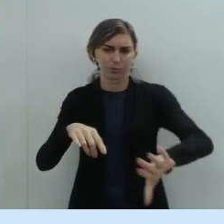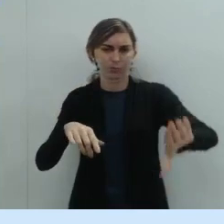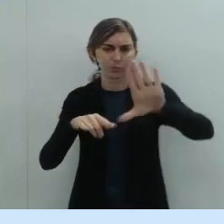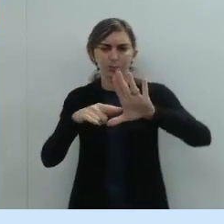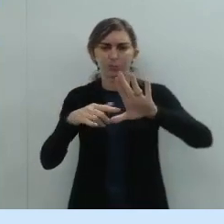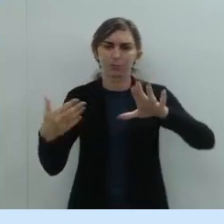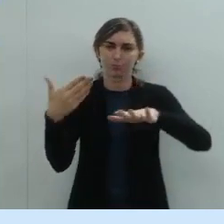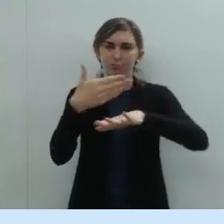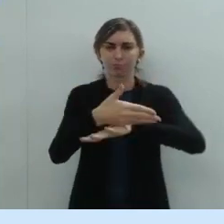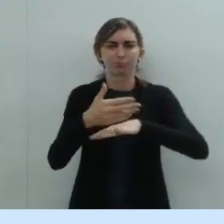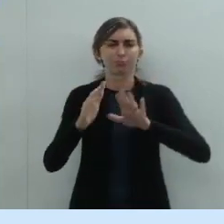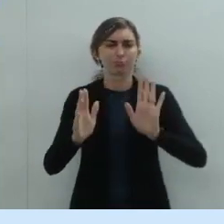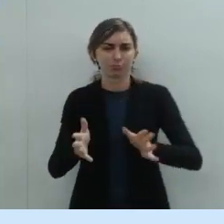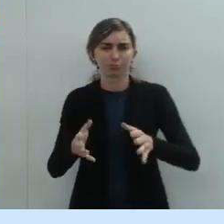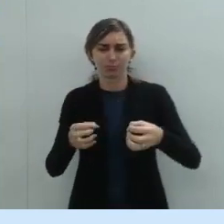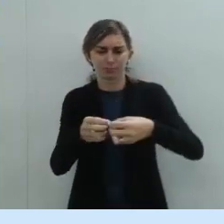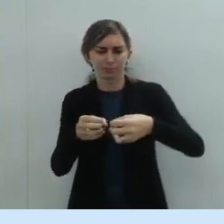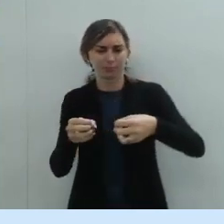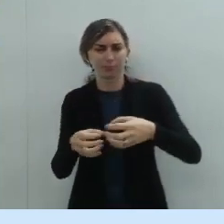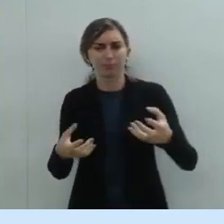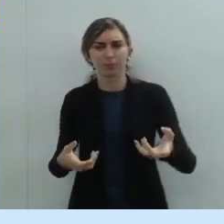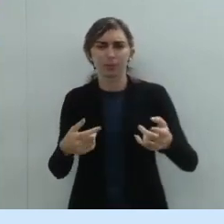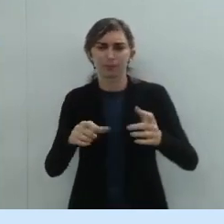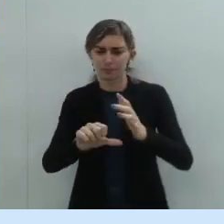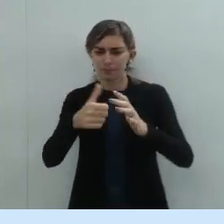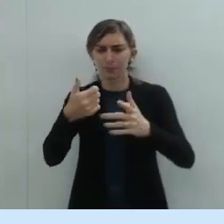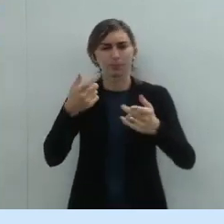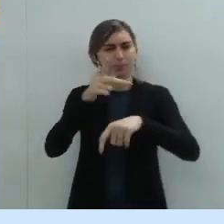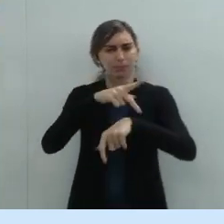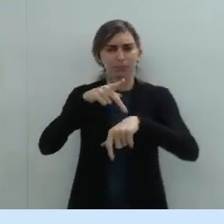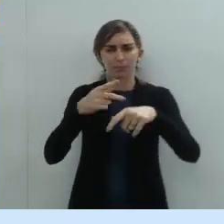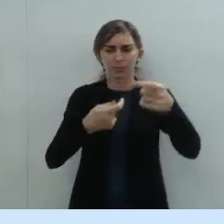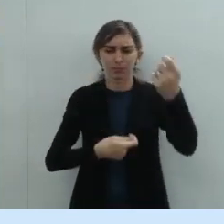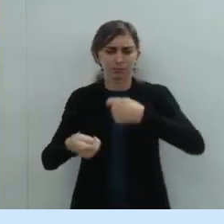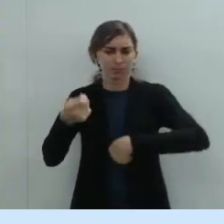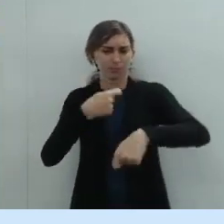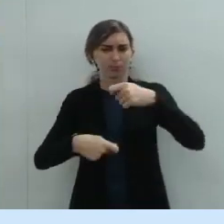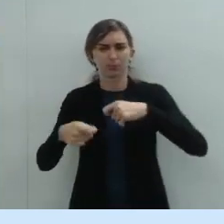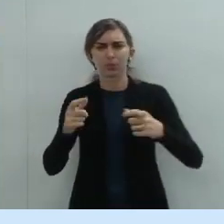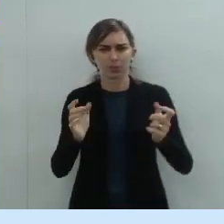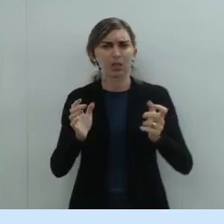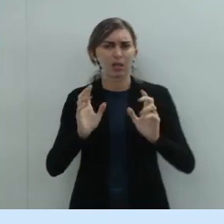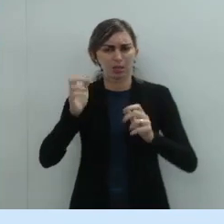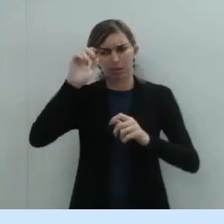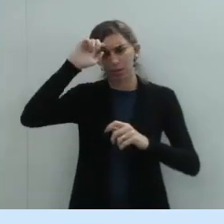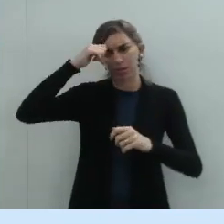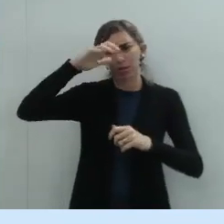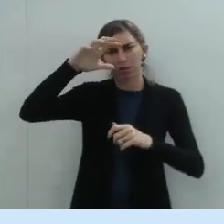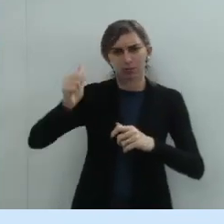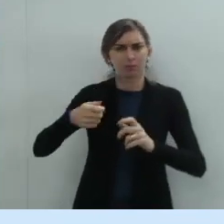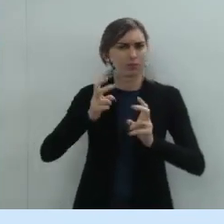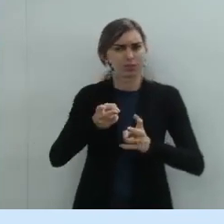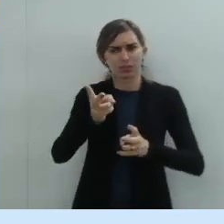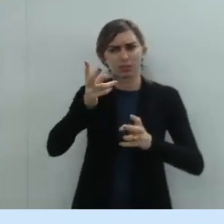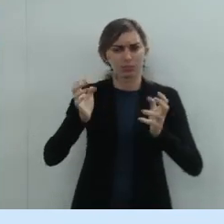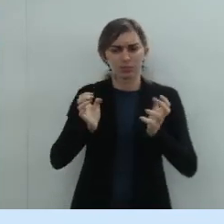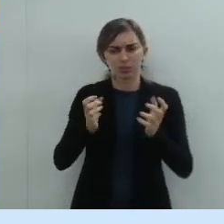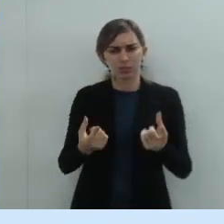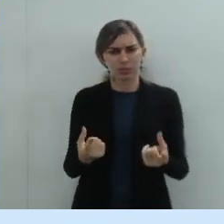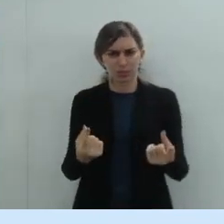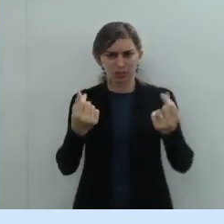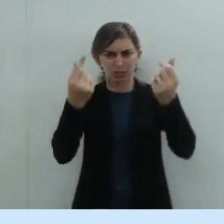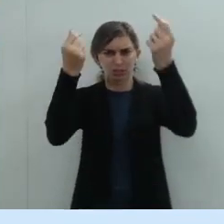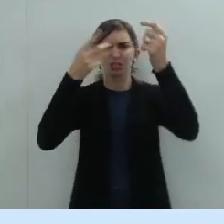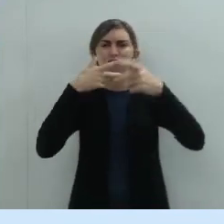vai pegar essas questões comerciais. Então, a África sempre foi rica. Essa conjuntura de dizer que a África